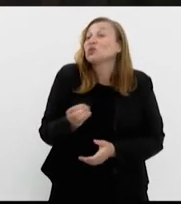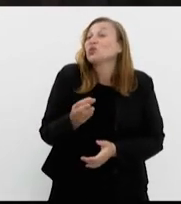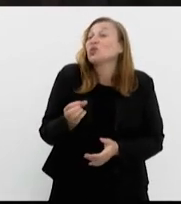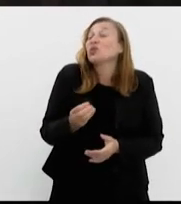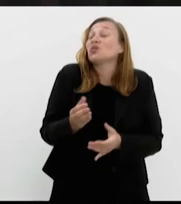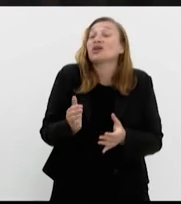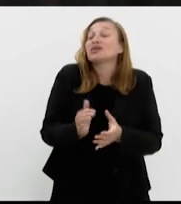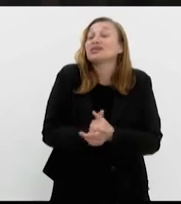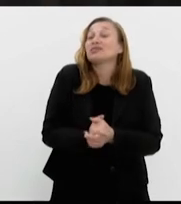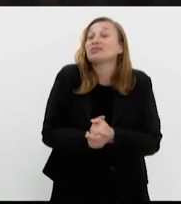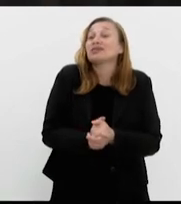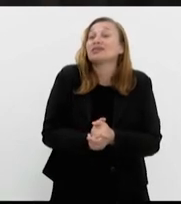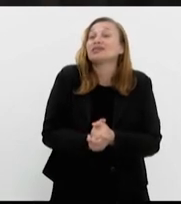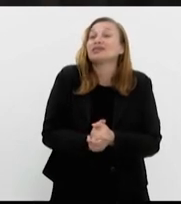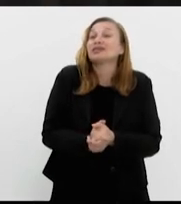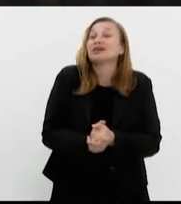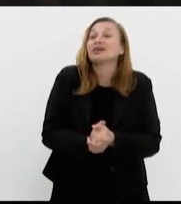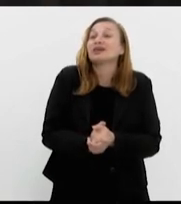de mel,